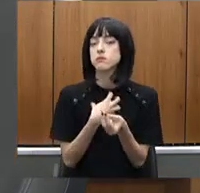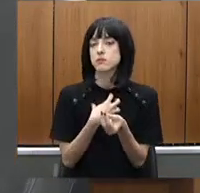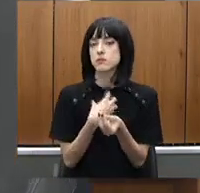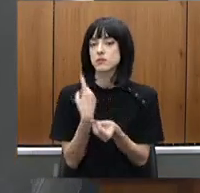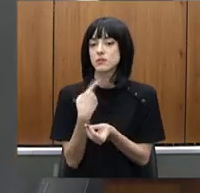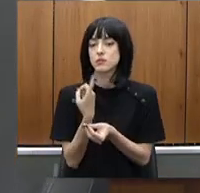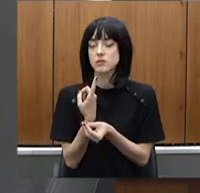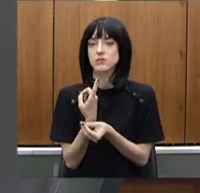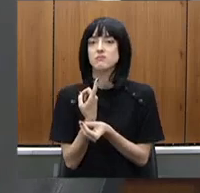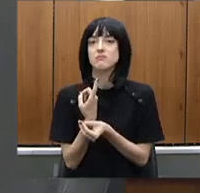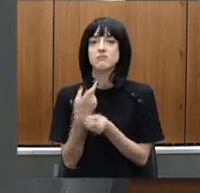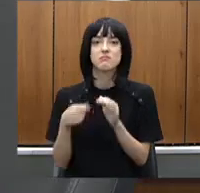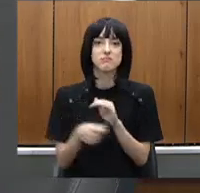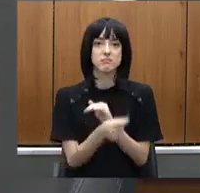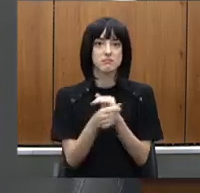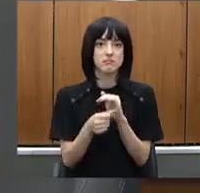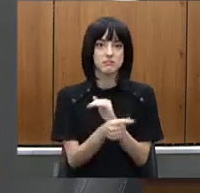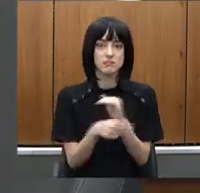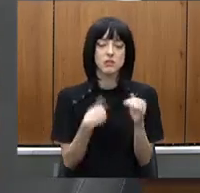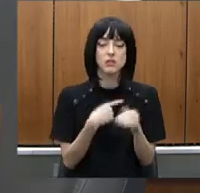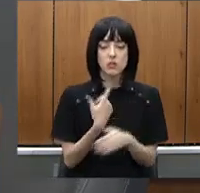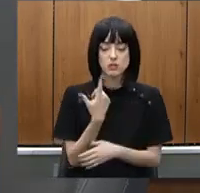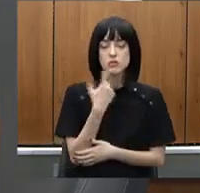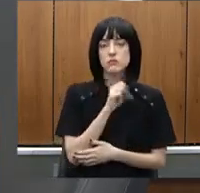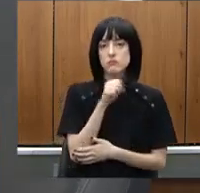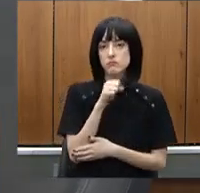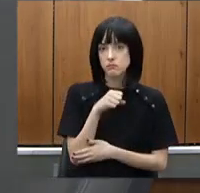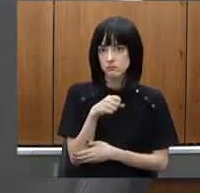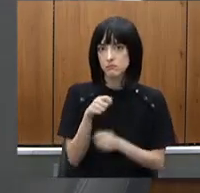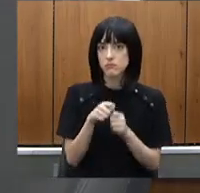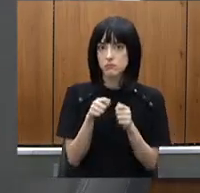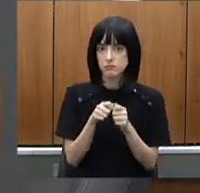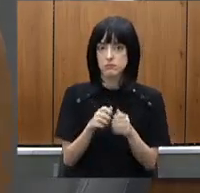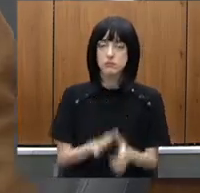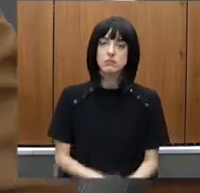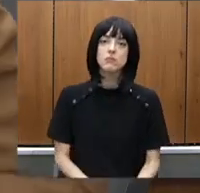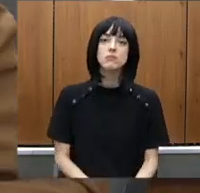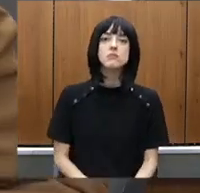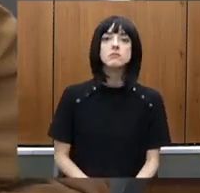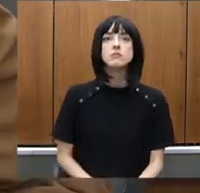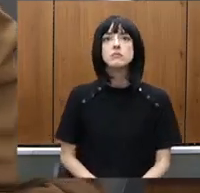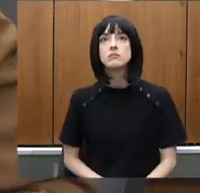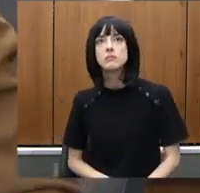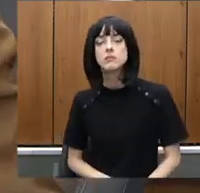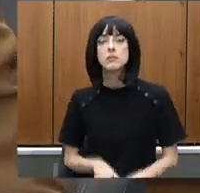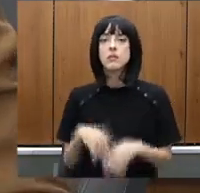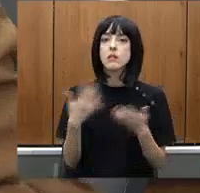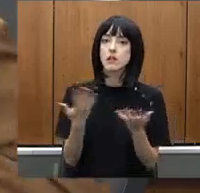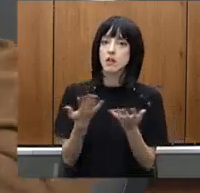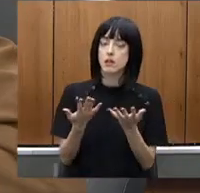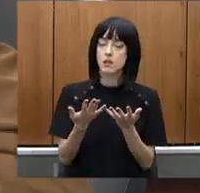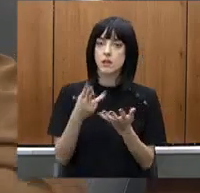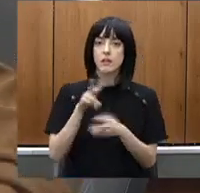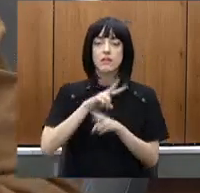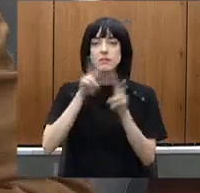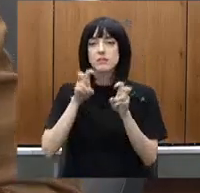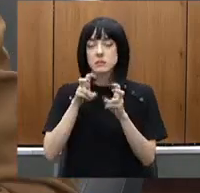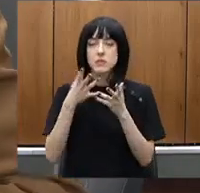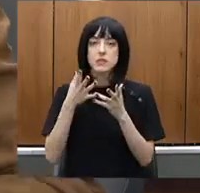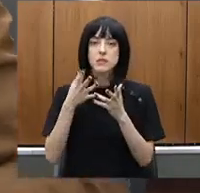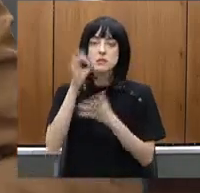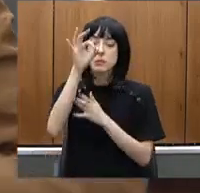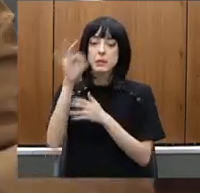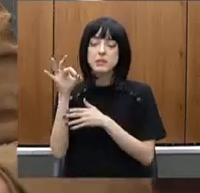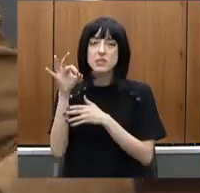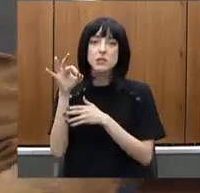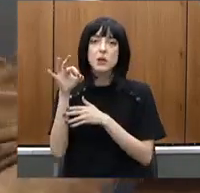para nós lá mas a gente pode fazer e nessa apresentação a gente colocou em termos de percentuais se o senhor pegar essas últimas páginas aí o senhor tem